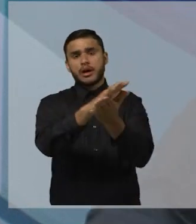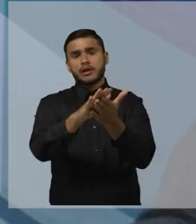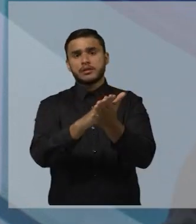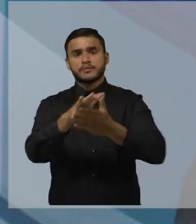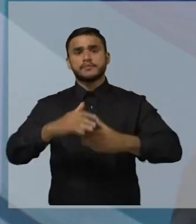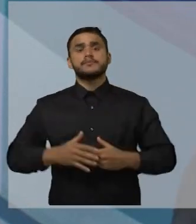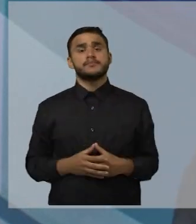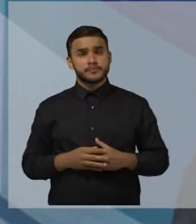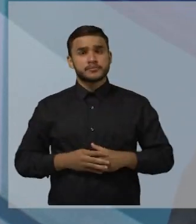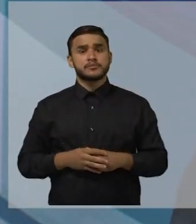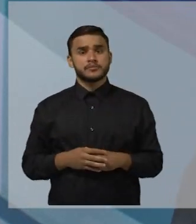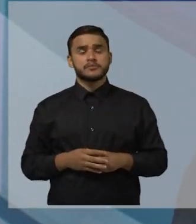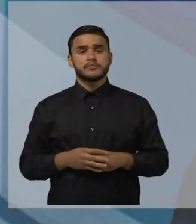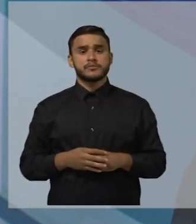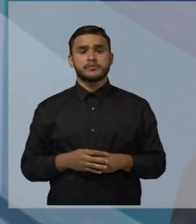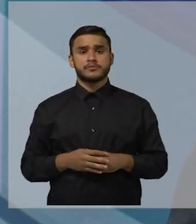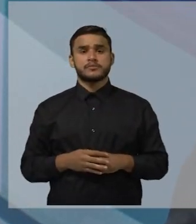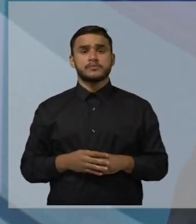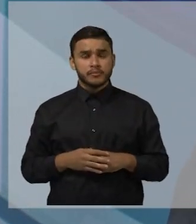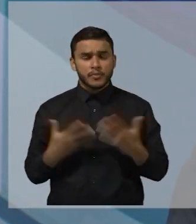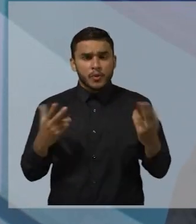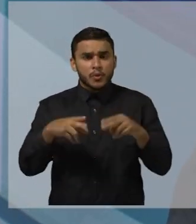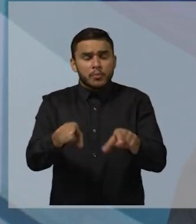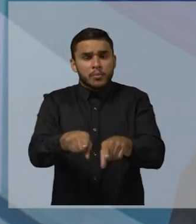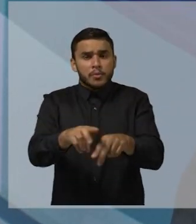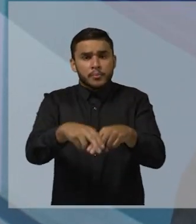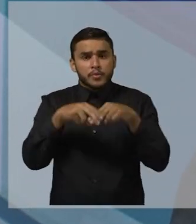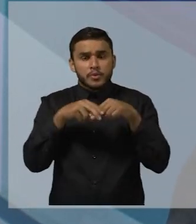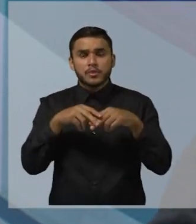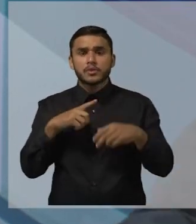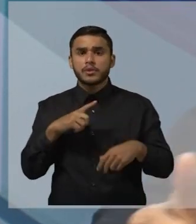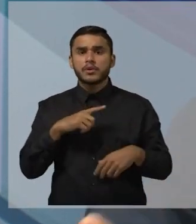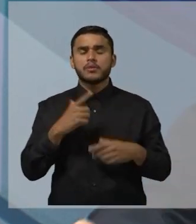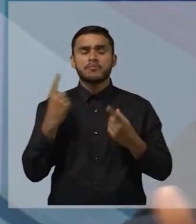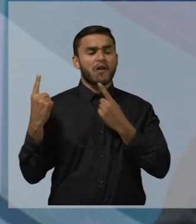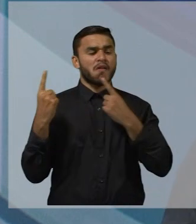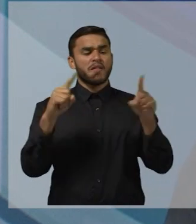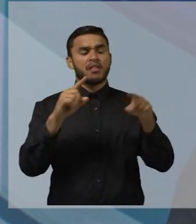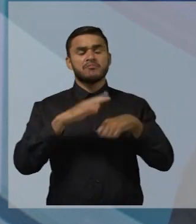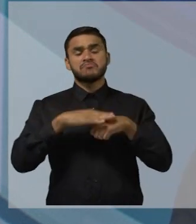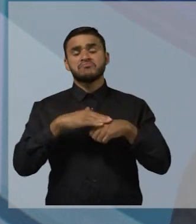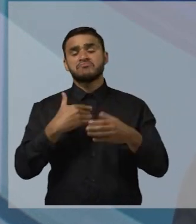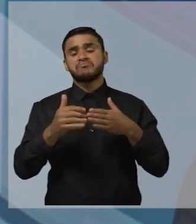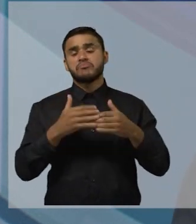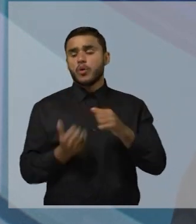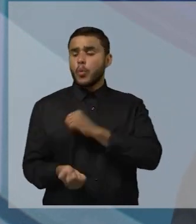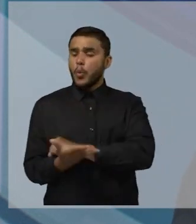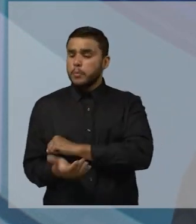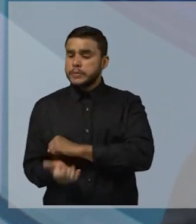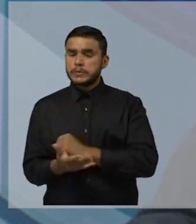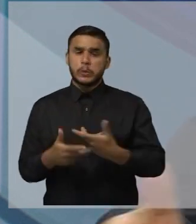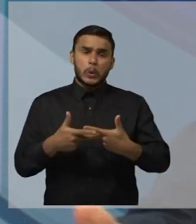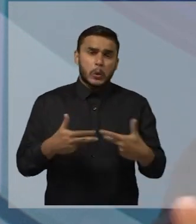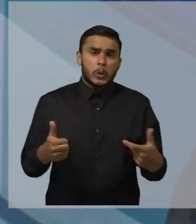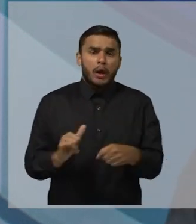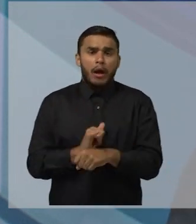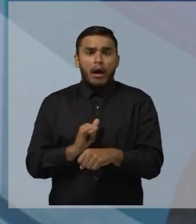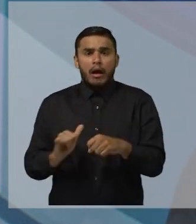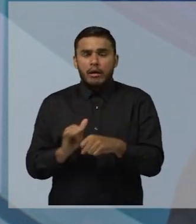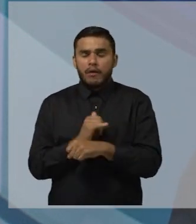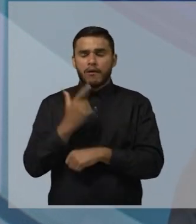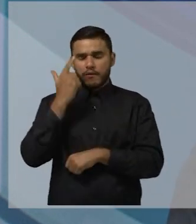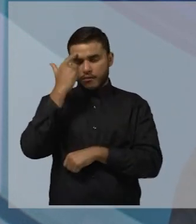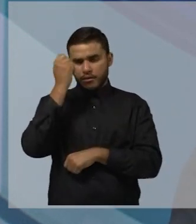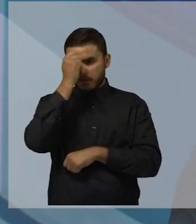aqueles que exercem o poder político em nome do povo estão praticando crimes, estão cometendo ações contra o patrimônio público, contra o interesse